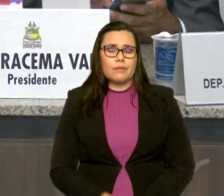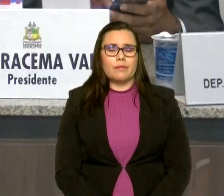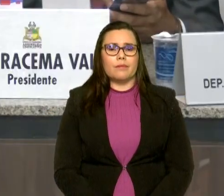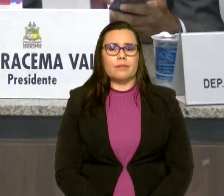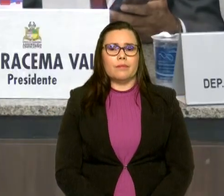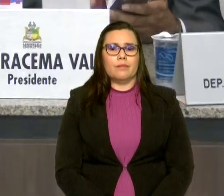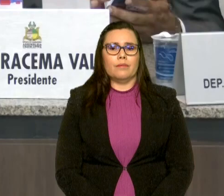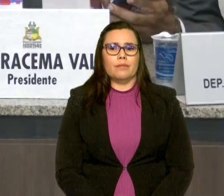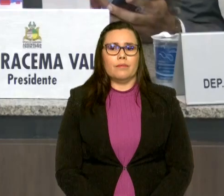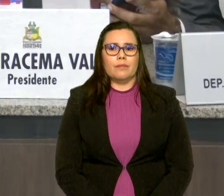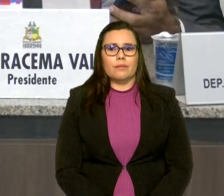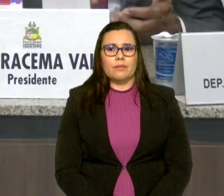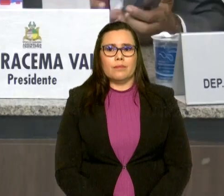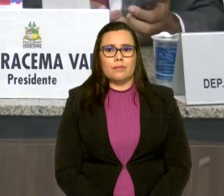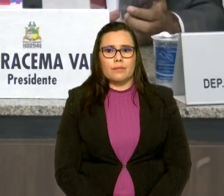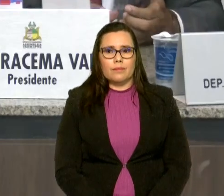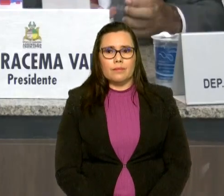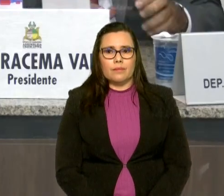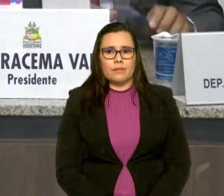Aqui.